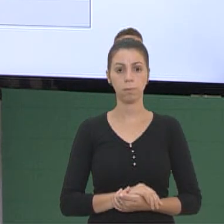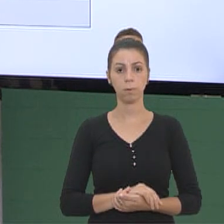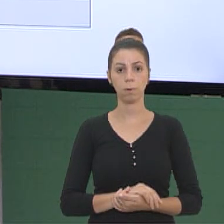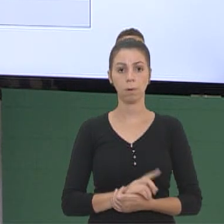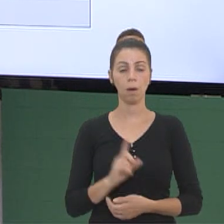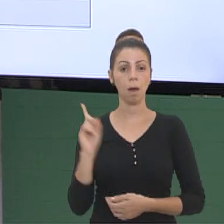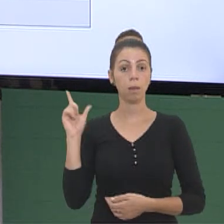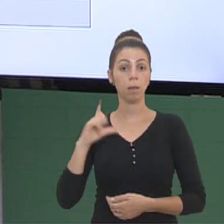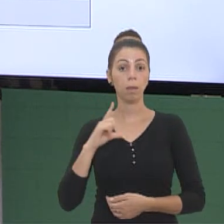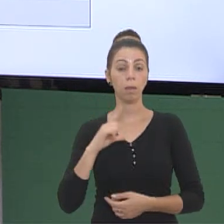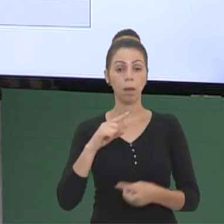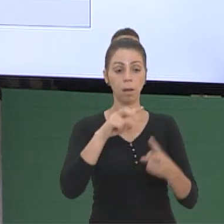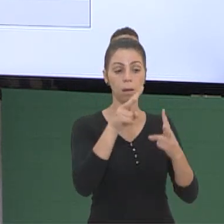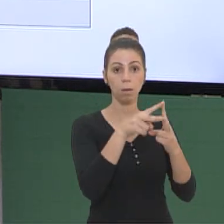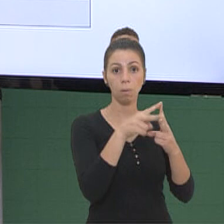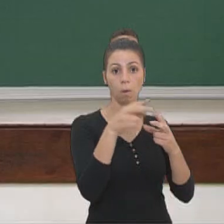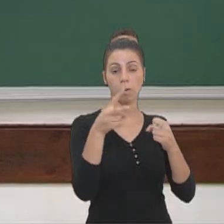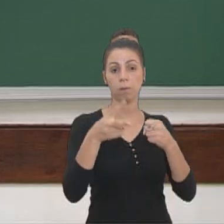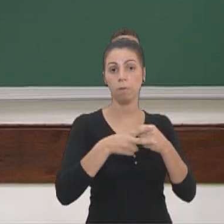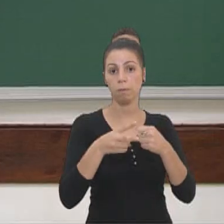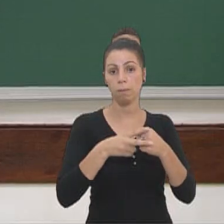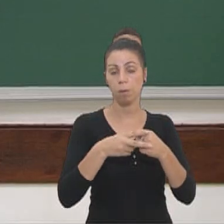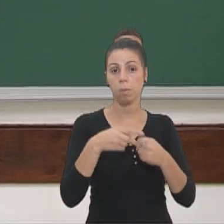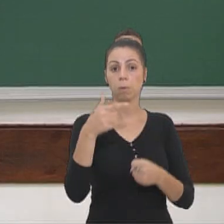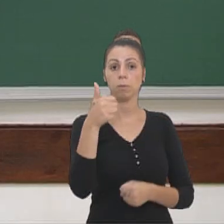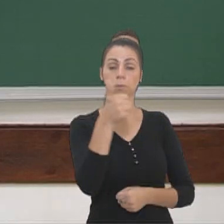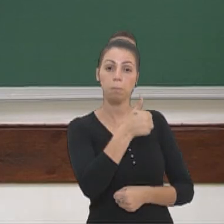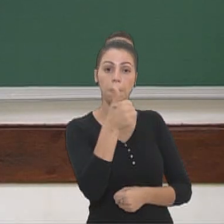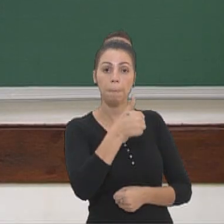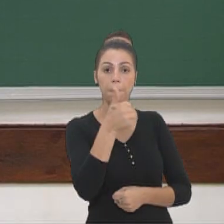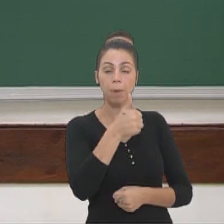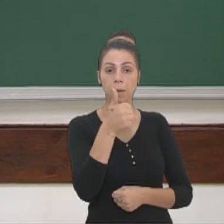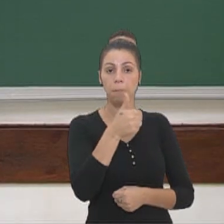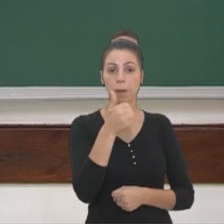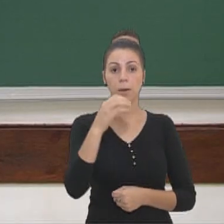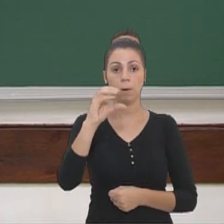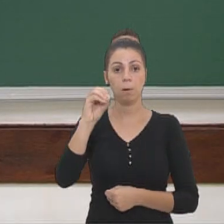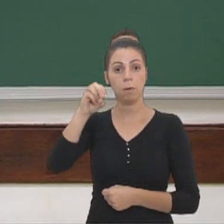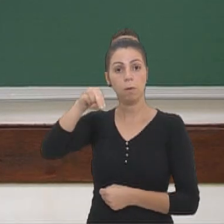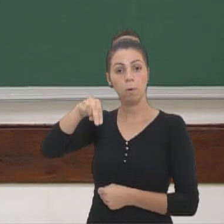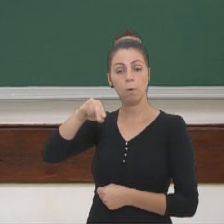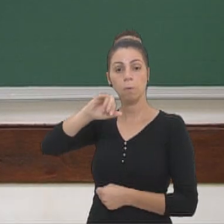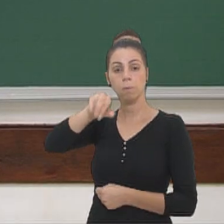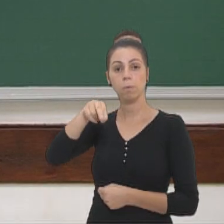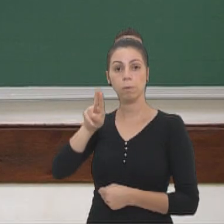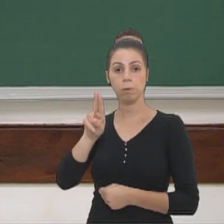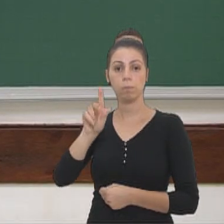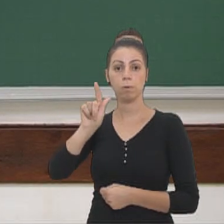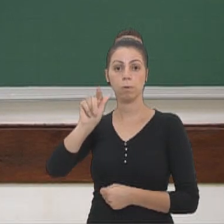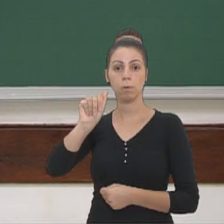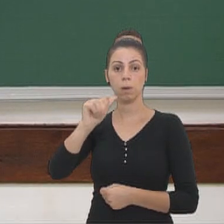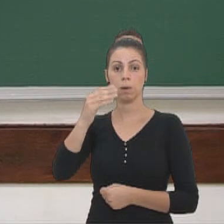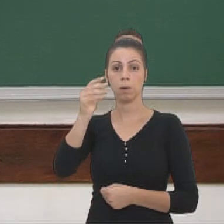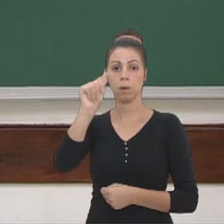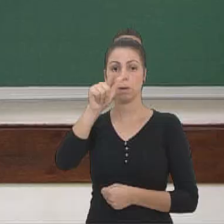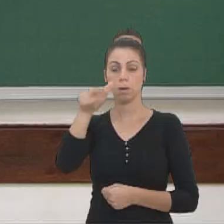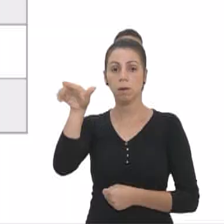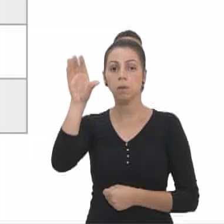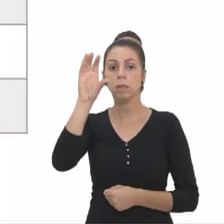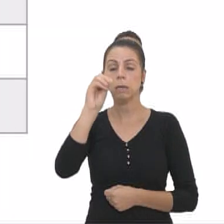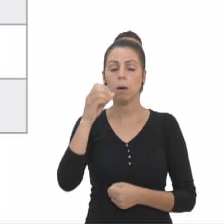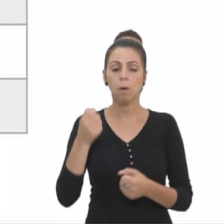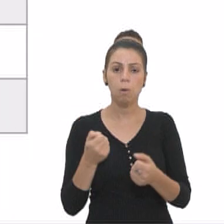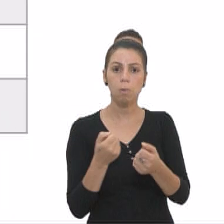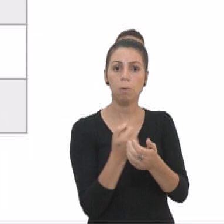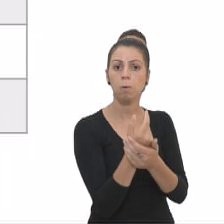têm dois verbos de primeira conjugação, verbo comprar e olvidar-se. Professor,